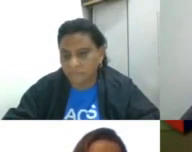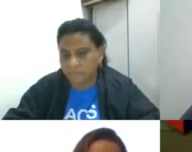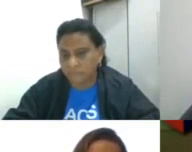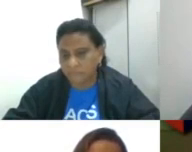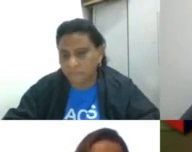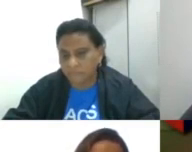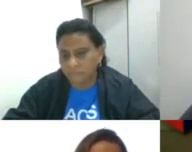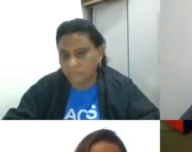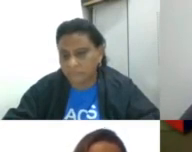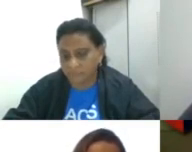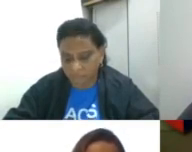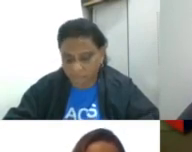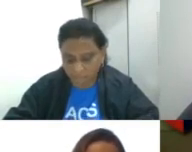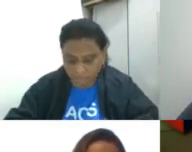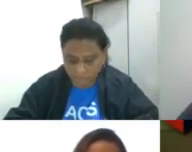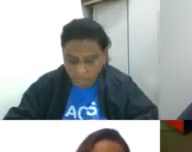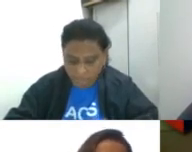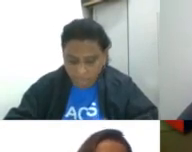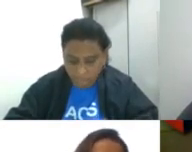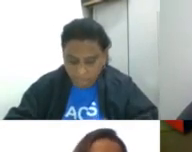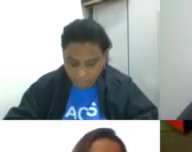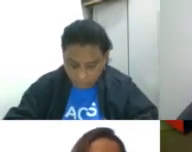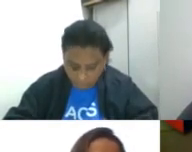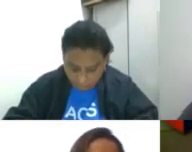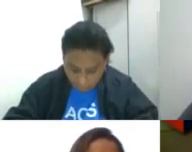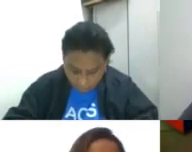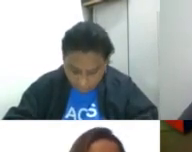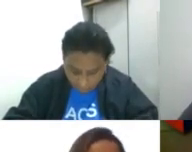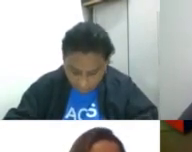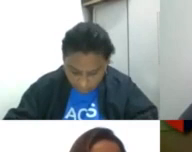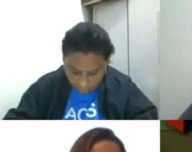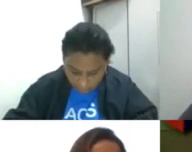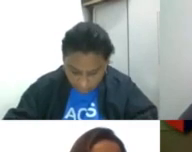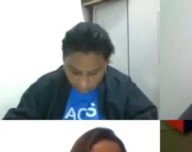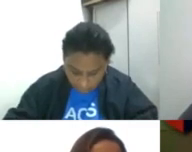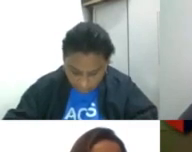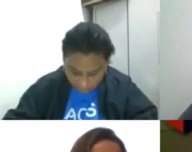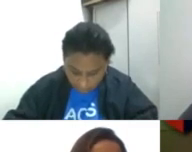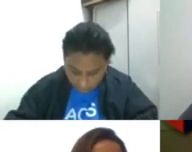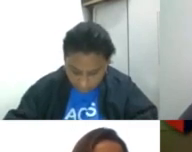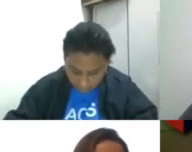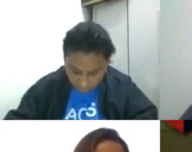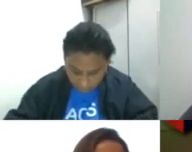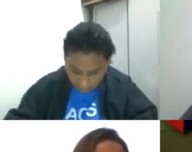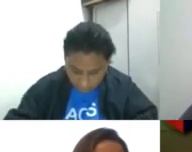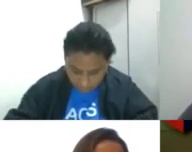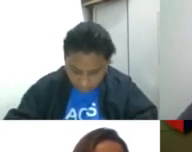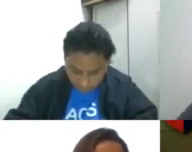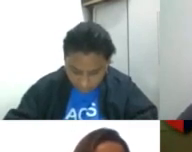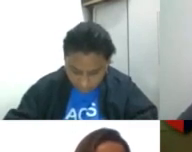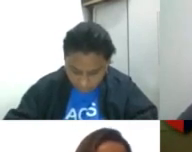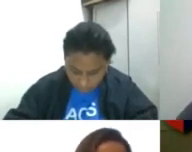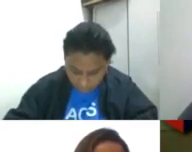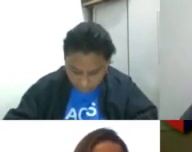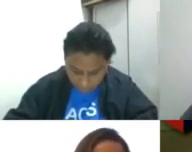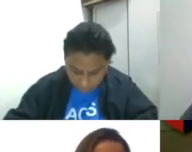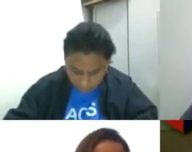se ela está vedando bem e se o pote está devidamente identificado com o nome do paciente e a data da coleta segundo